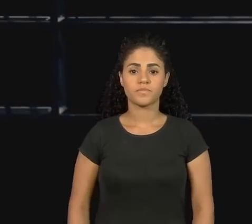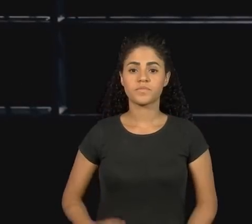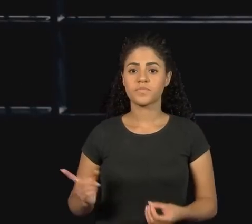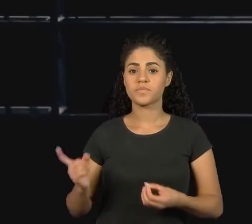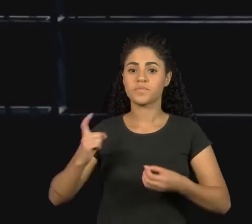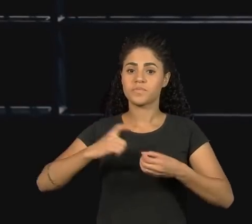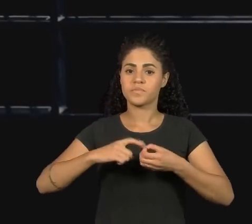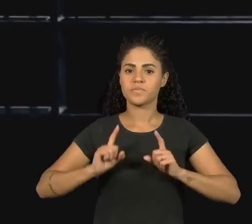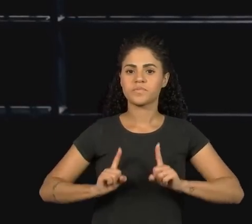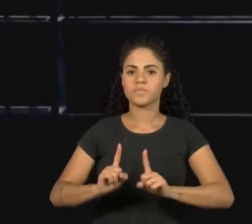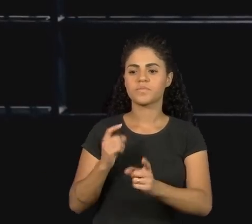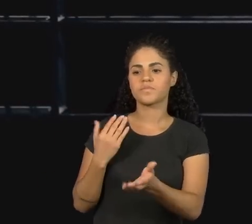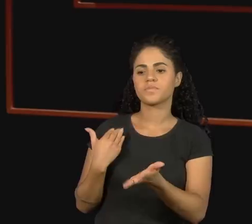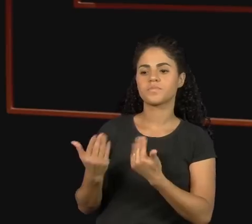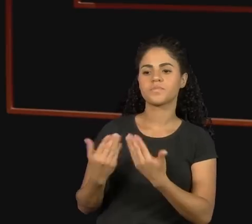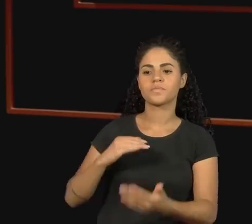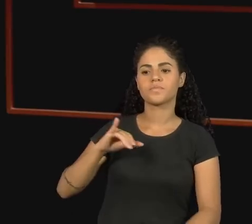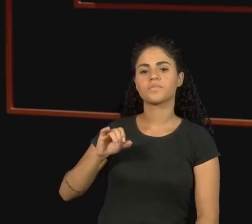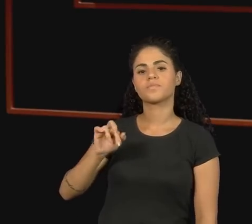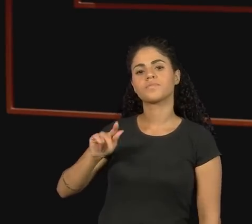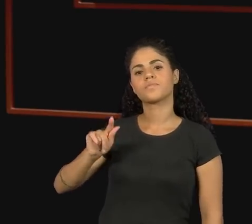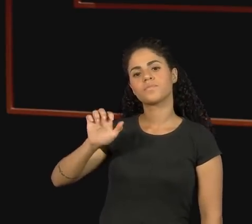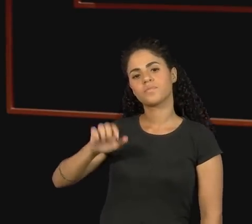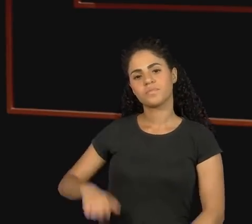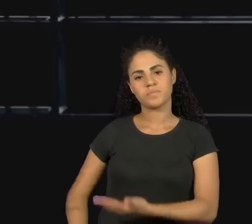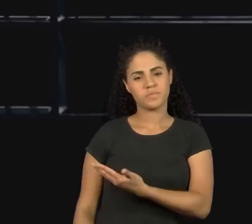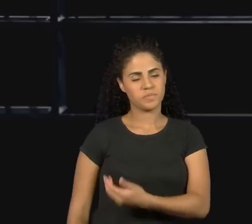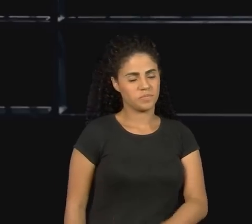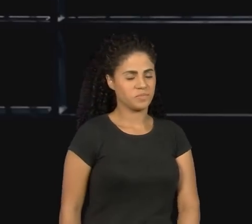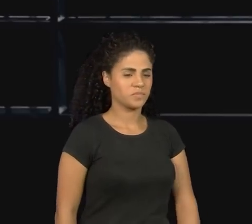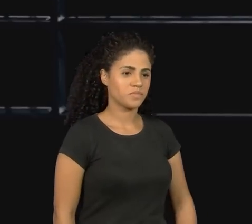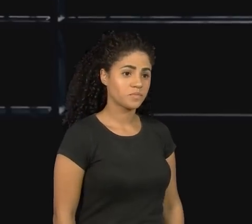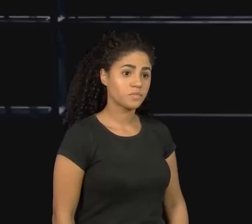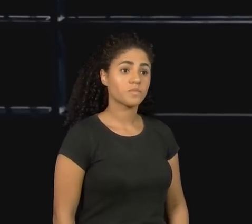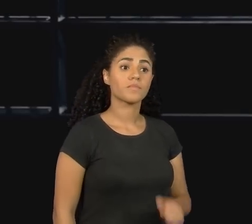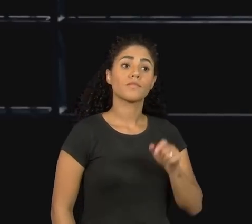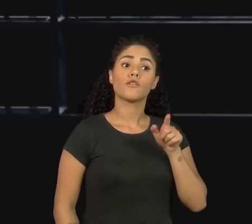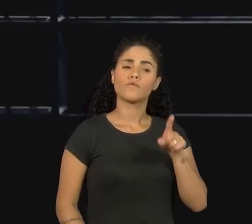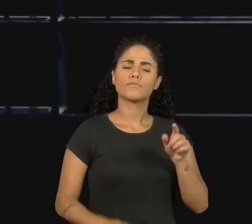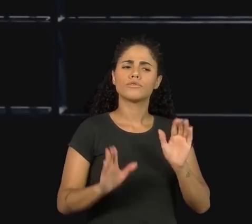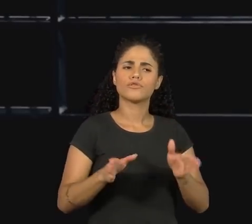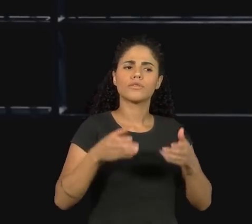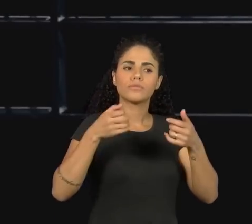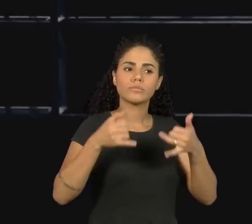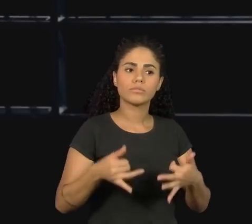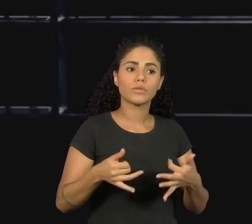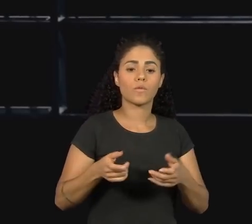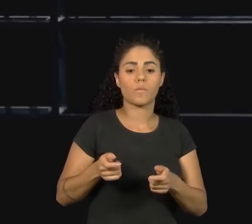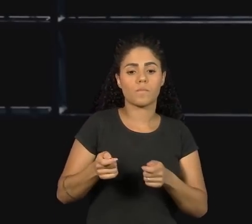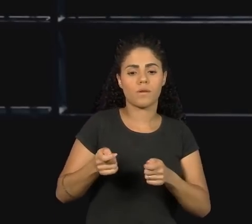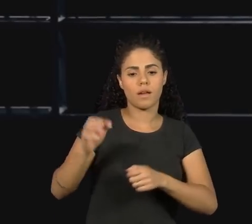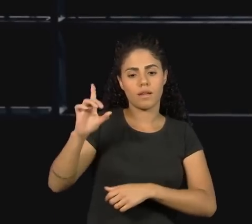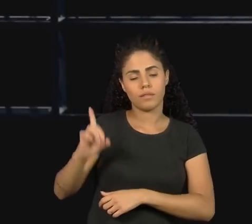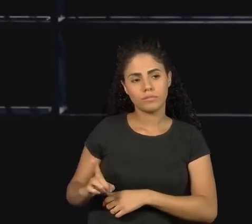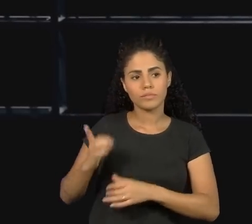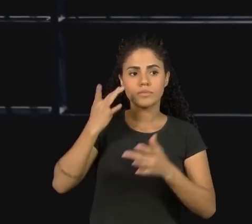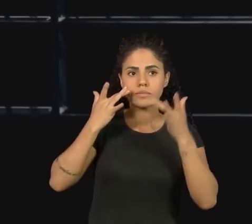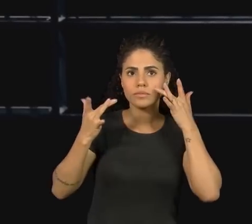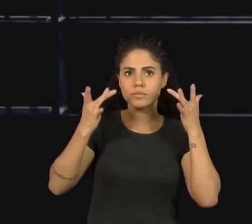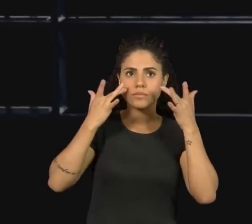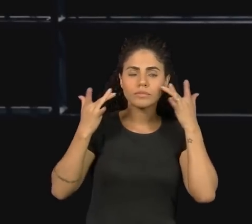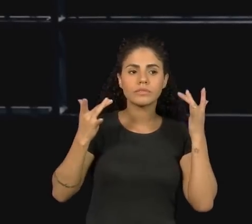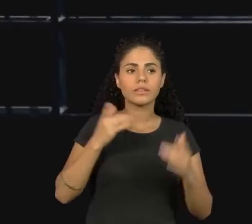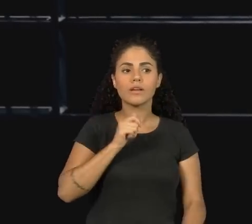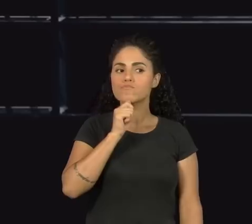Estamos de volta para o nosso bate-papo com Jorge Farjala. Bom, Farjala, você estava dirigindo um espetáculo teatral que acabou